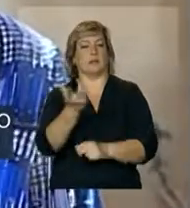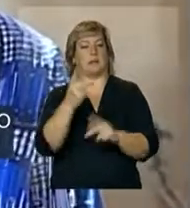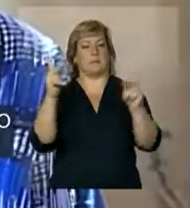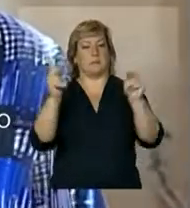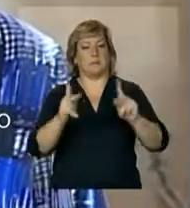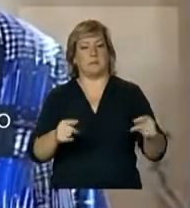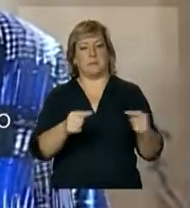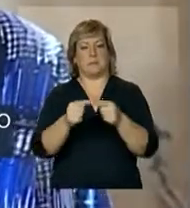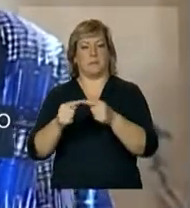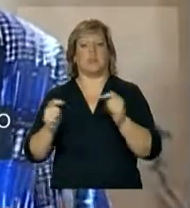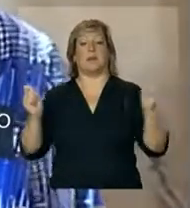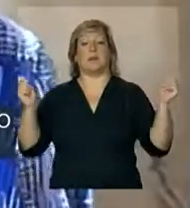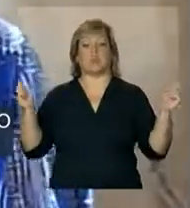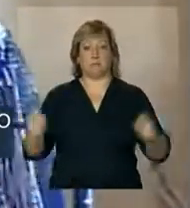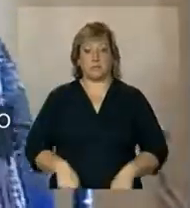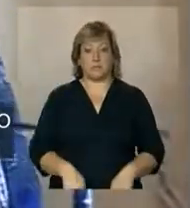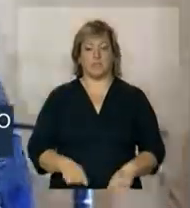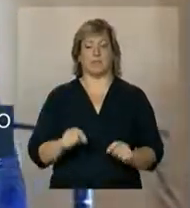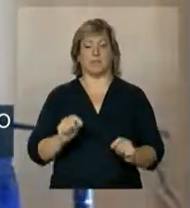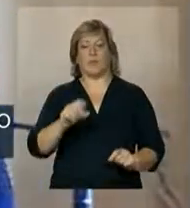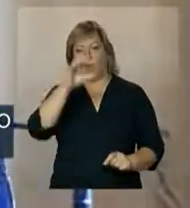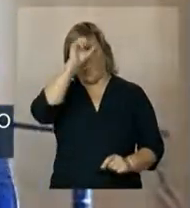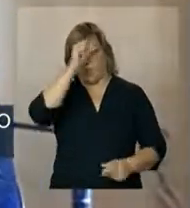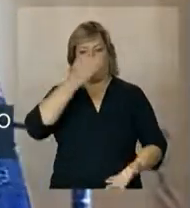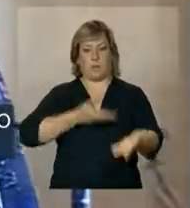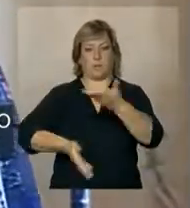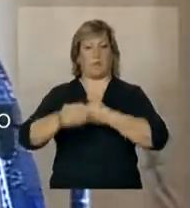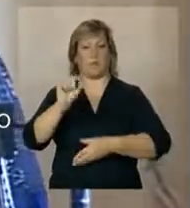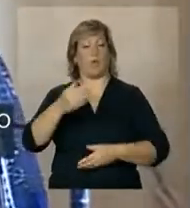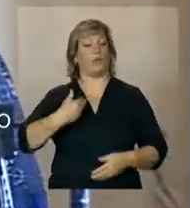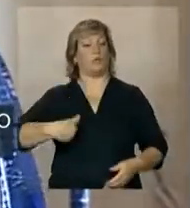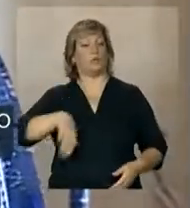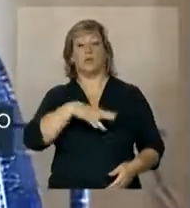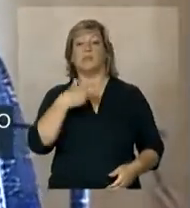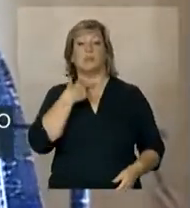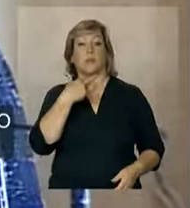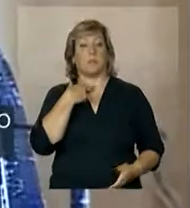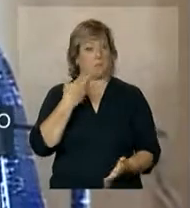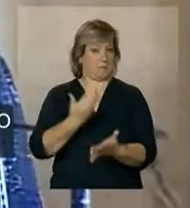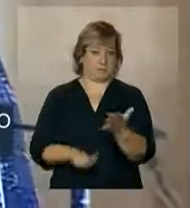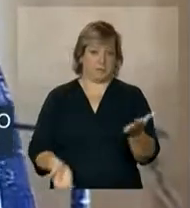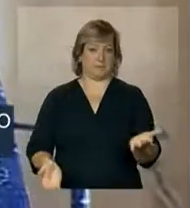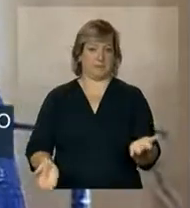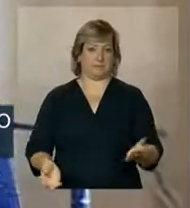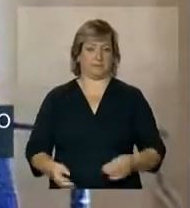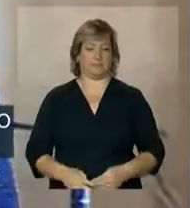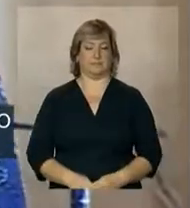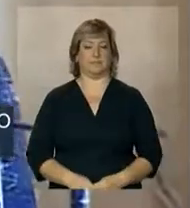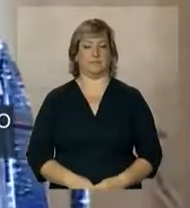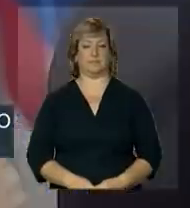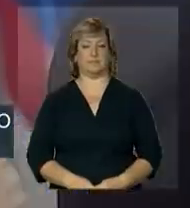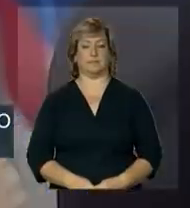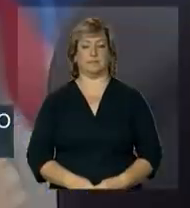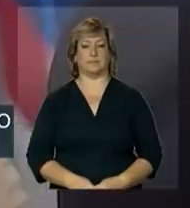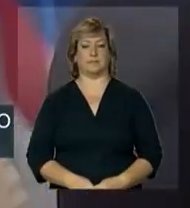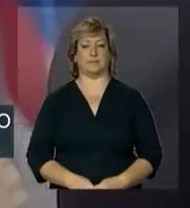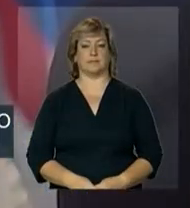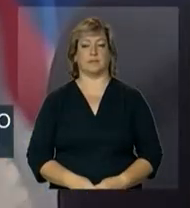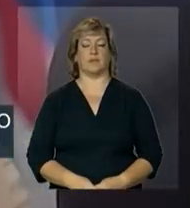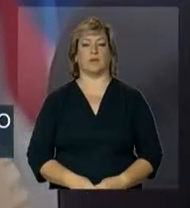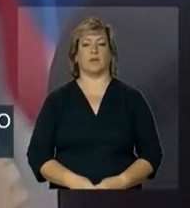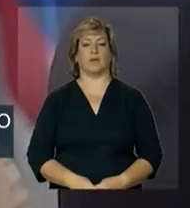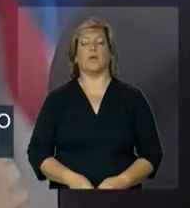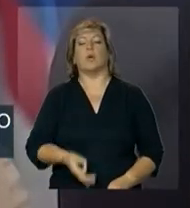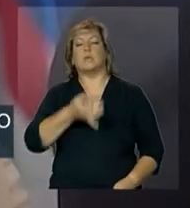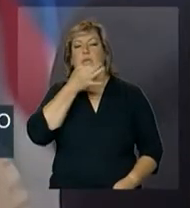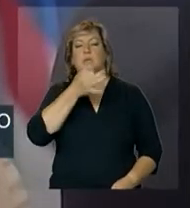e uma capacidade de compreensão que nós não podemos perder. Os sons que